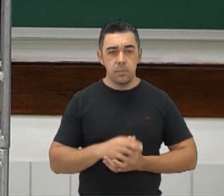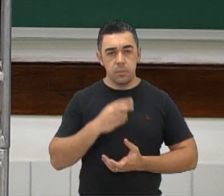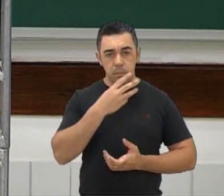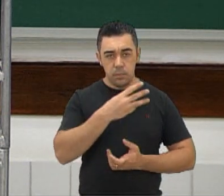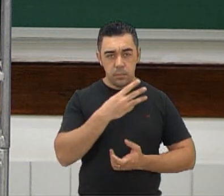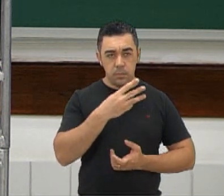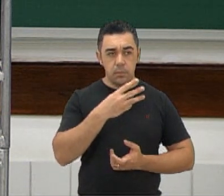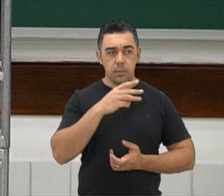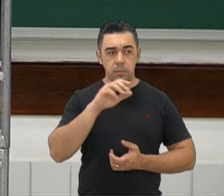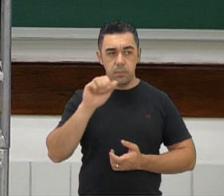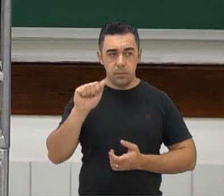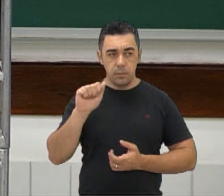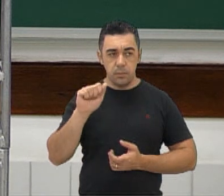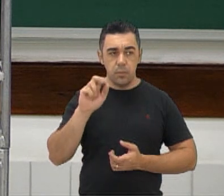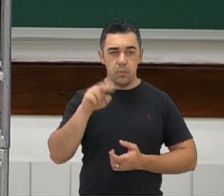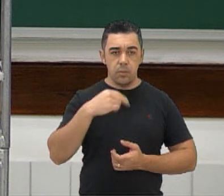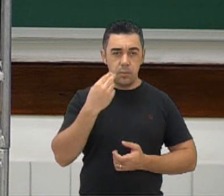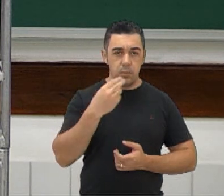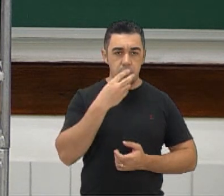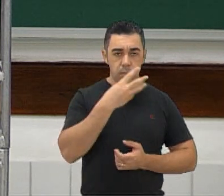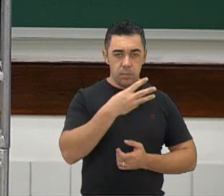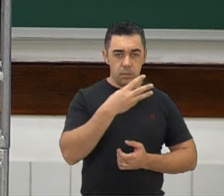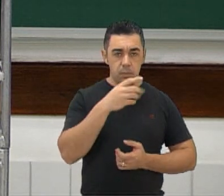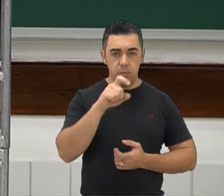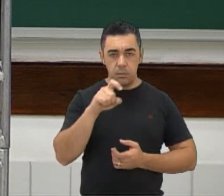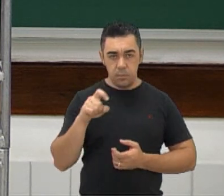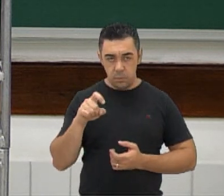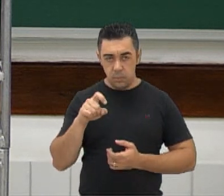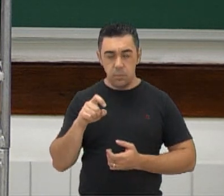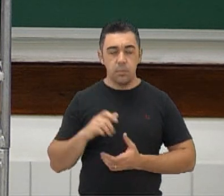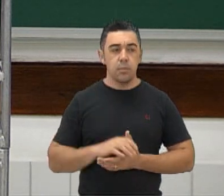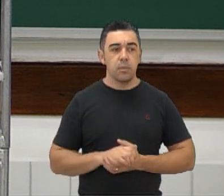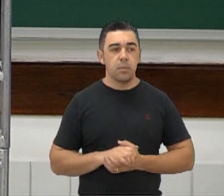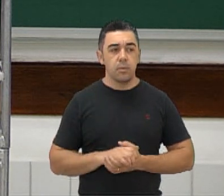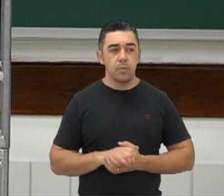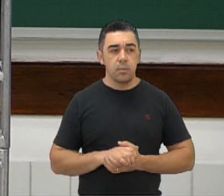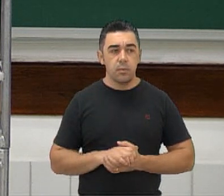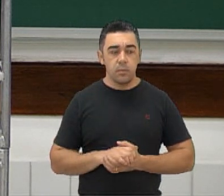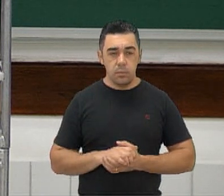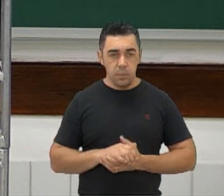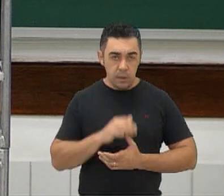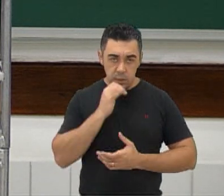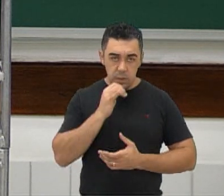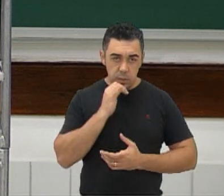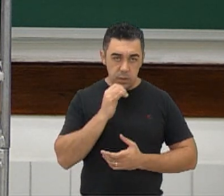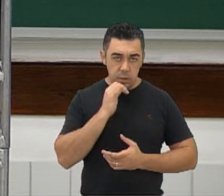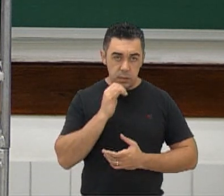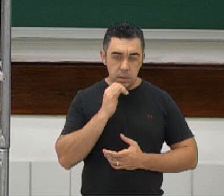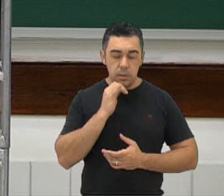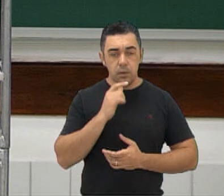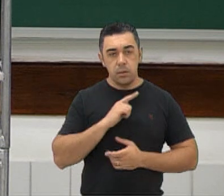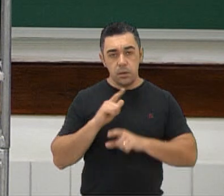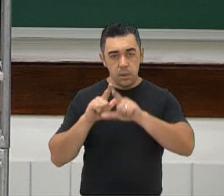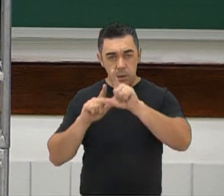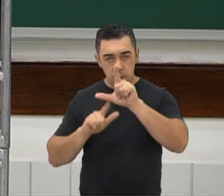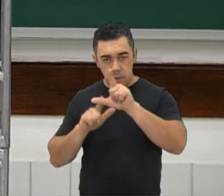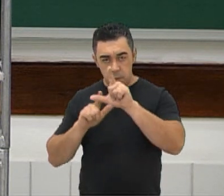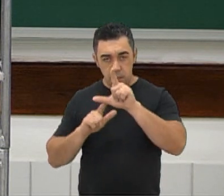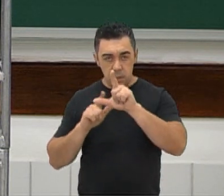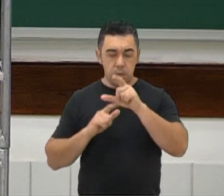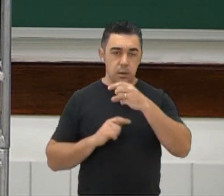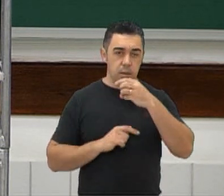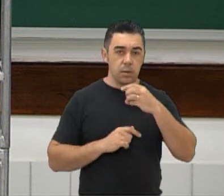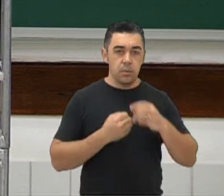ou 3x, e, enfim, entre a letra e o número